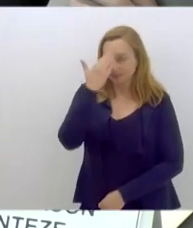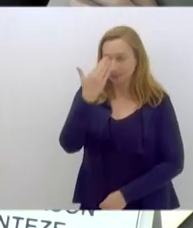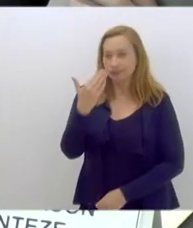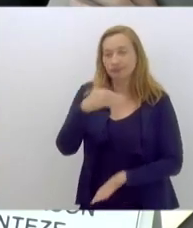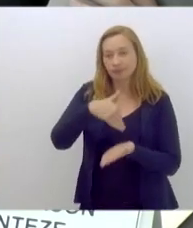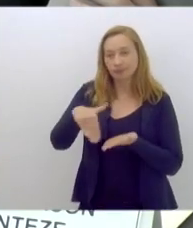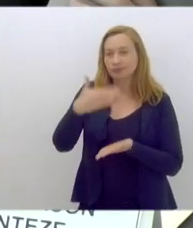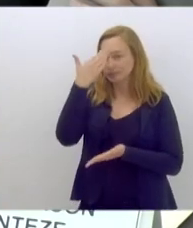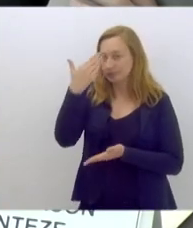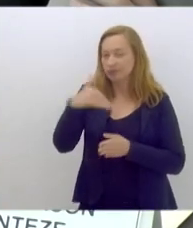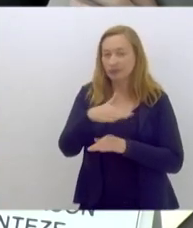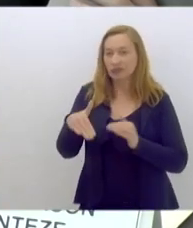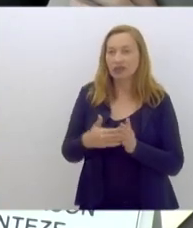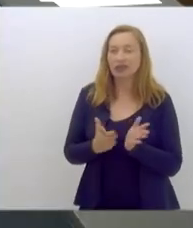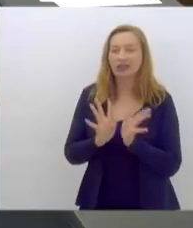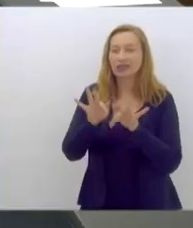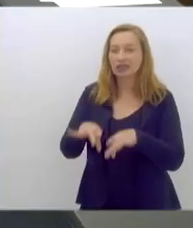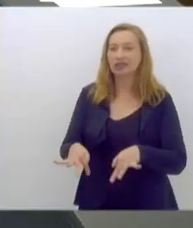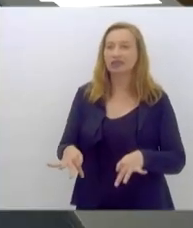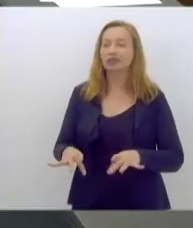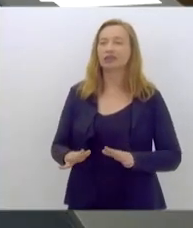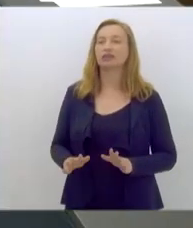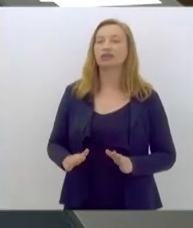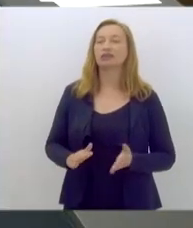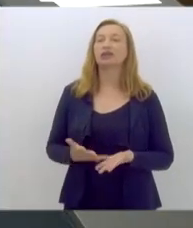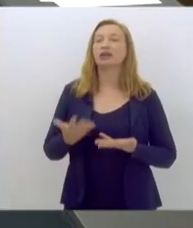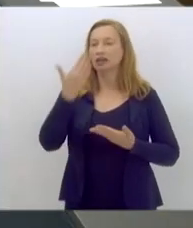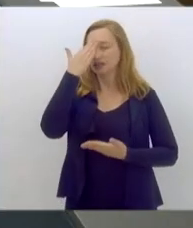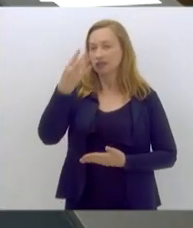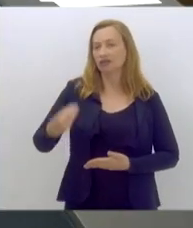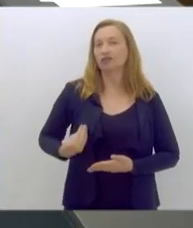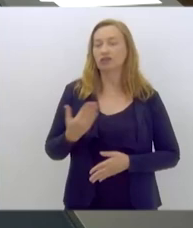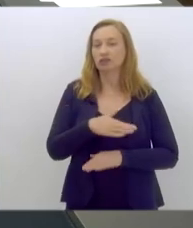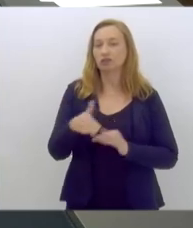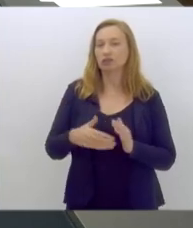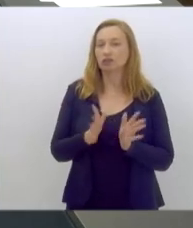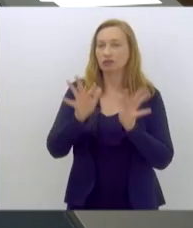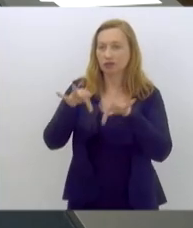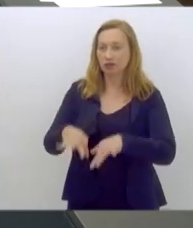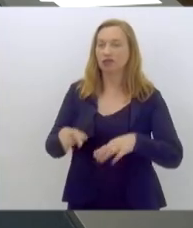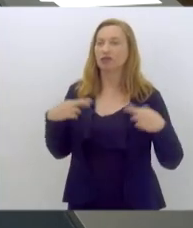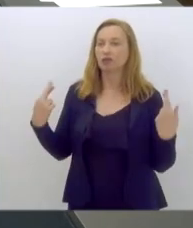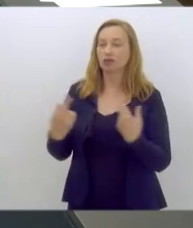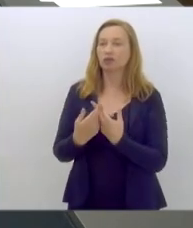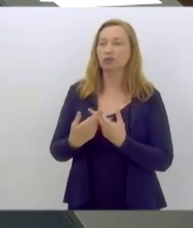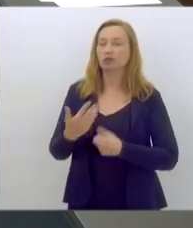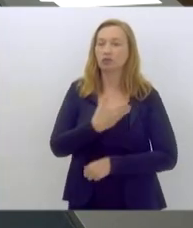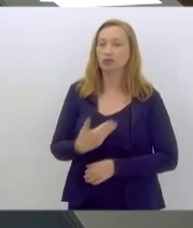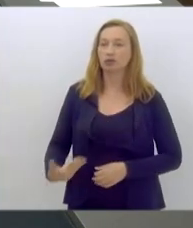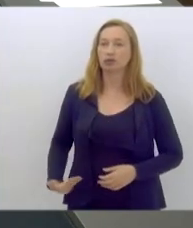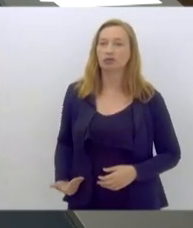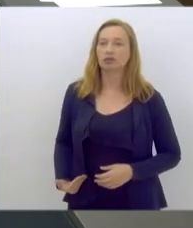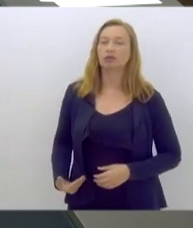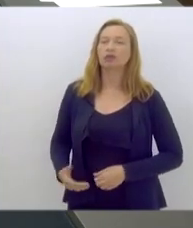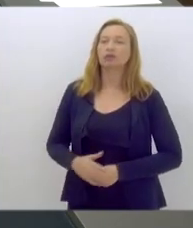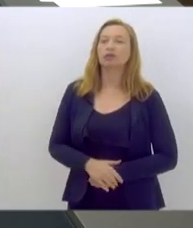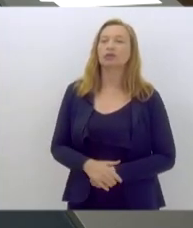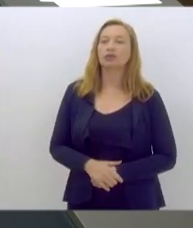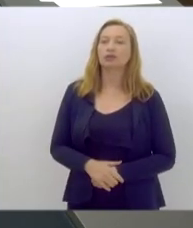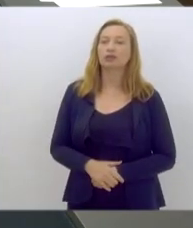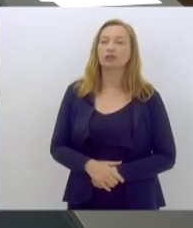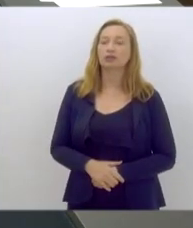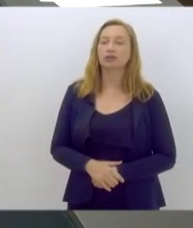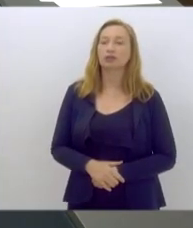secretário Obrigado a todos nada mais a pena tratar quero agradecer a presença de todos encerrada essa audiência pública sem presencial